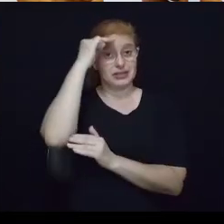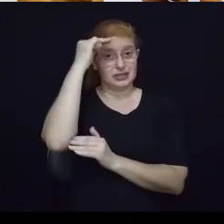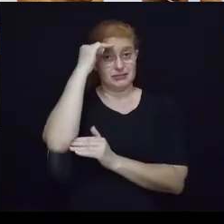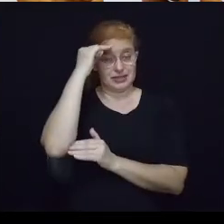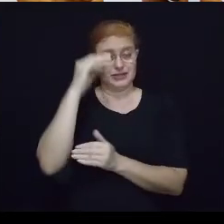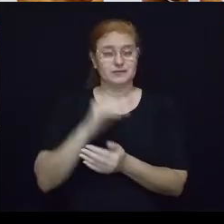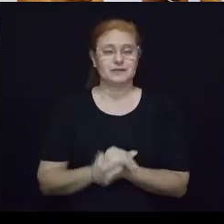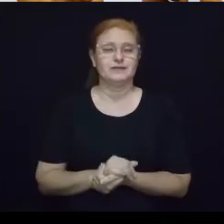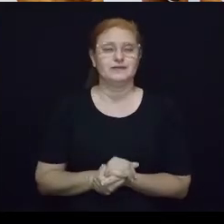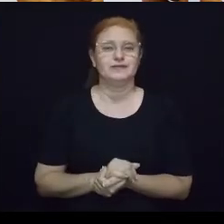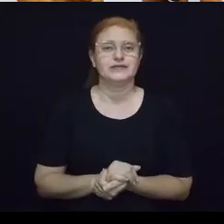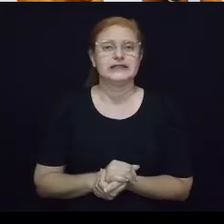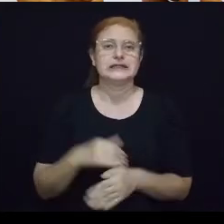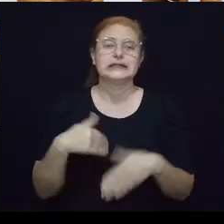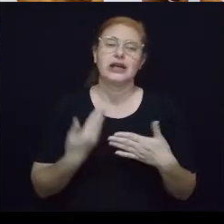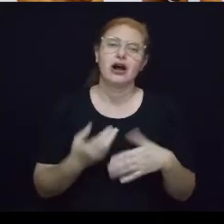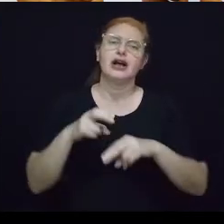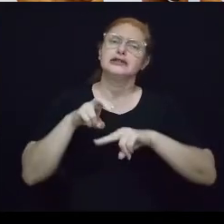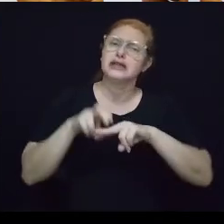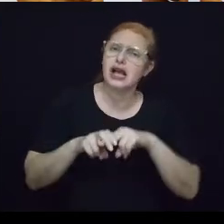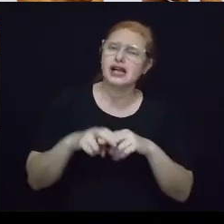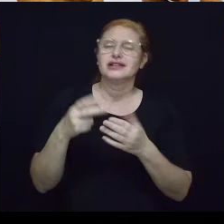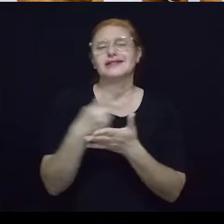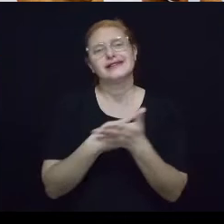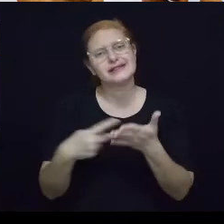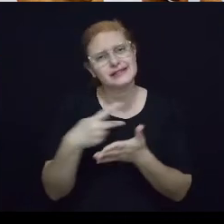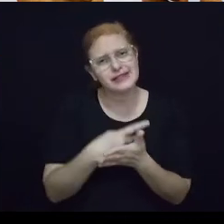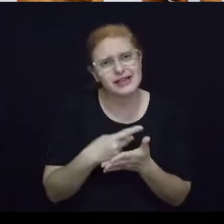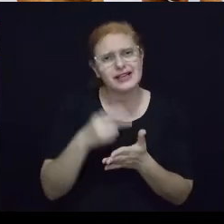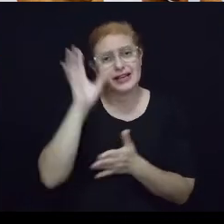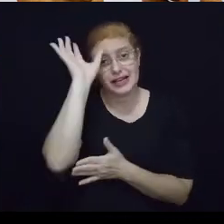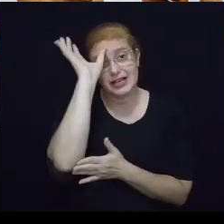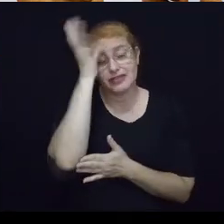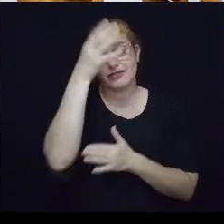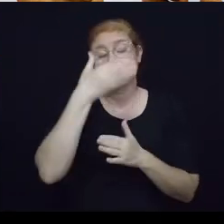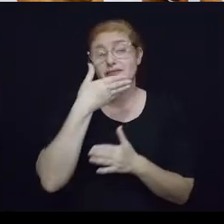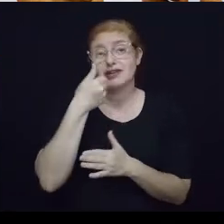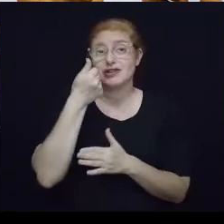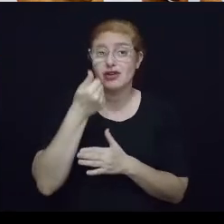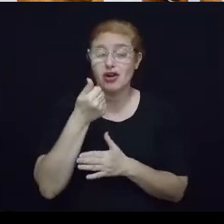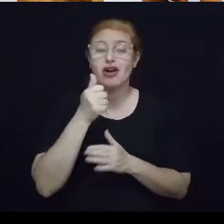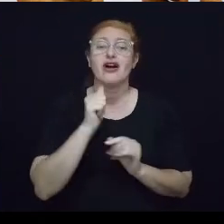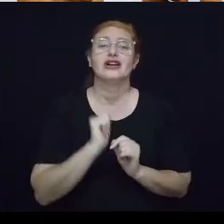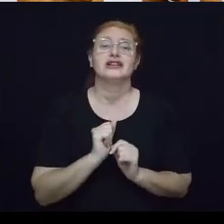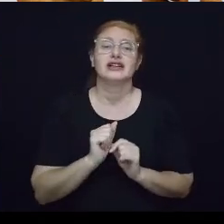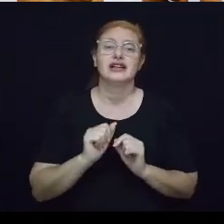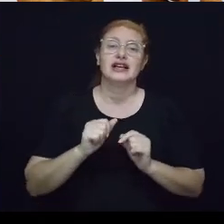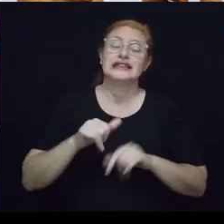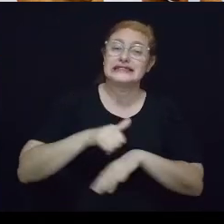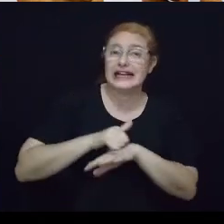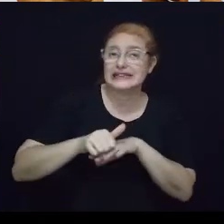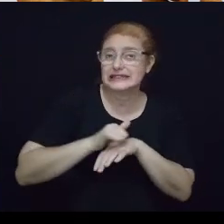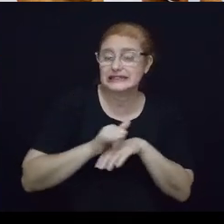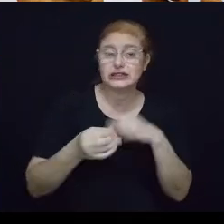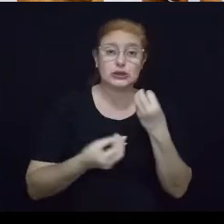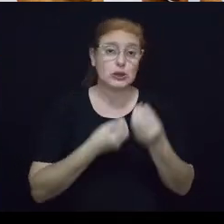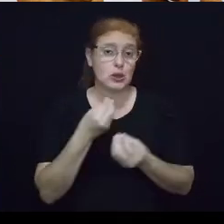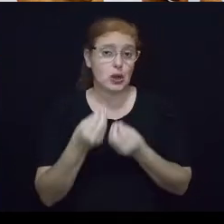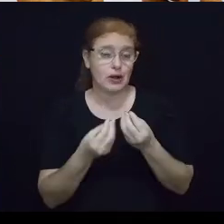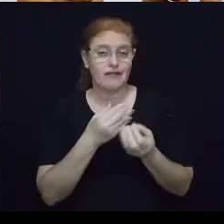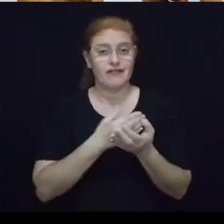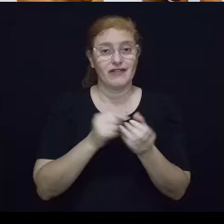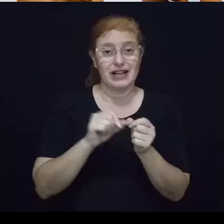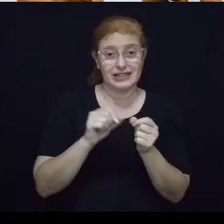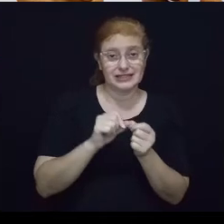E a ponto de eu ter que sentar e desenhar e definir melhor esses algoritmos que eu chamo, para daí